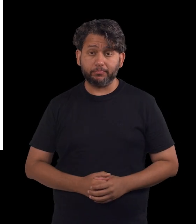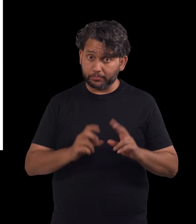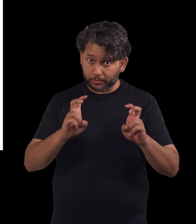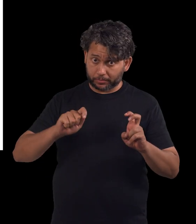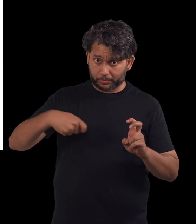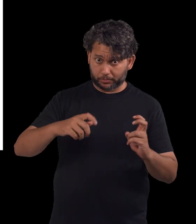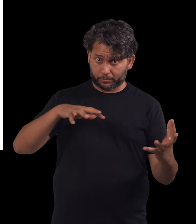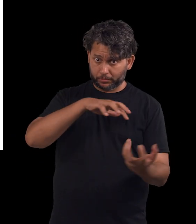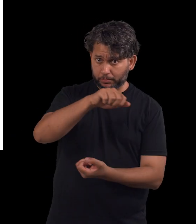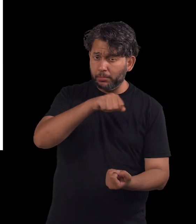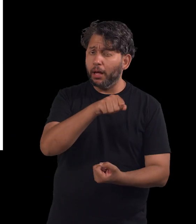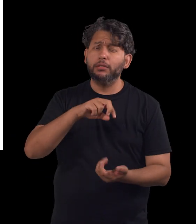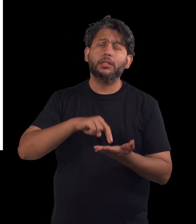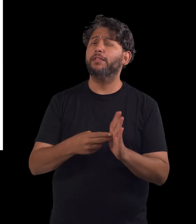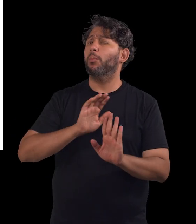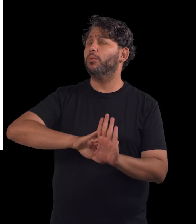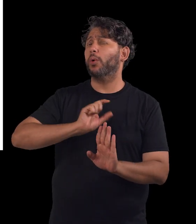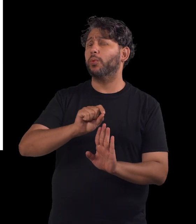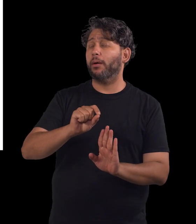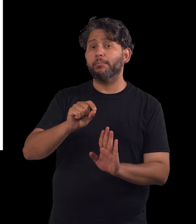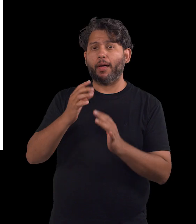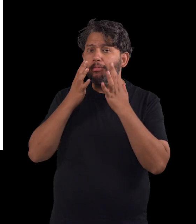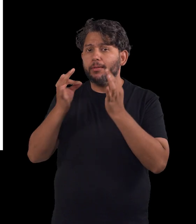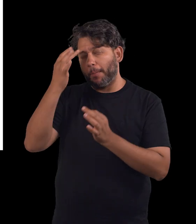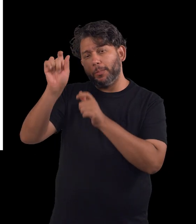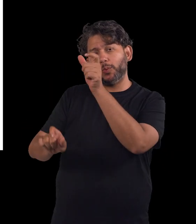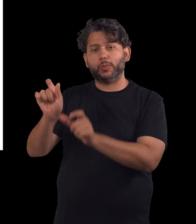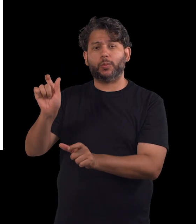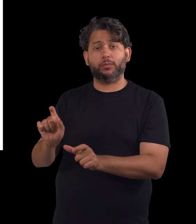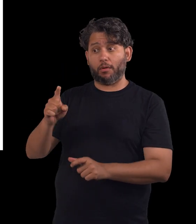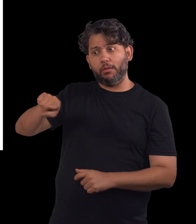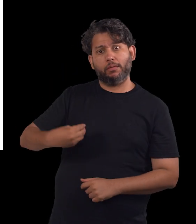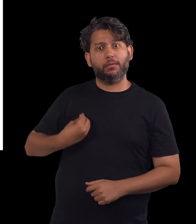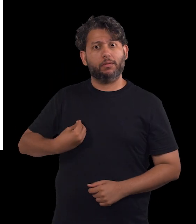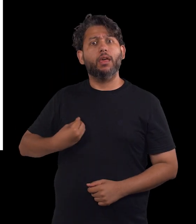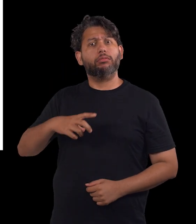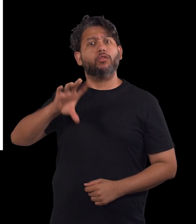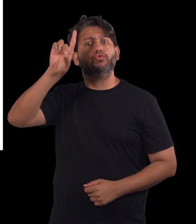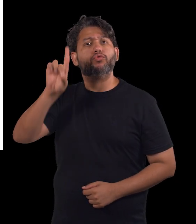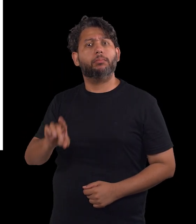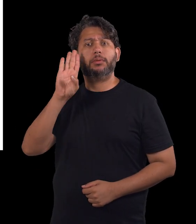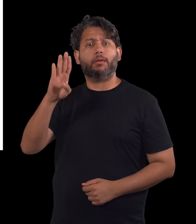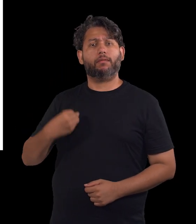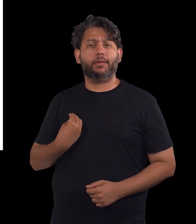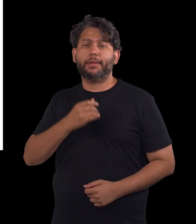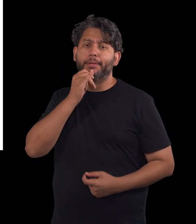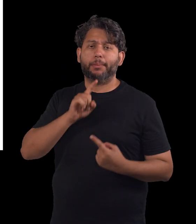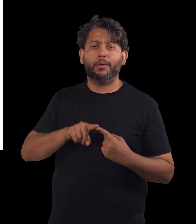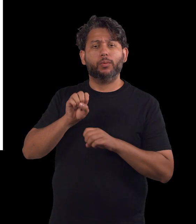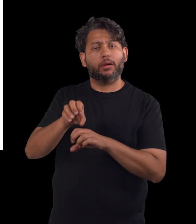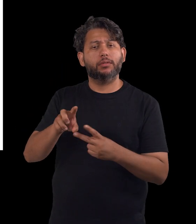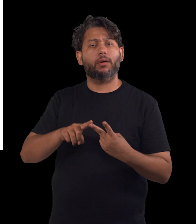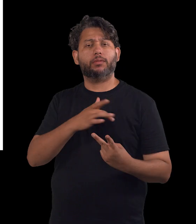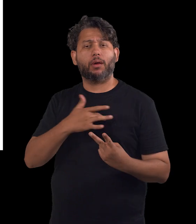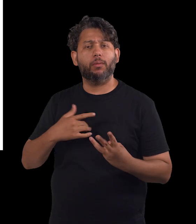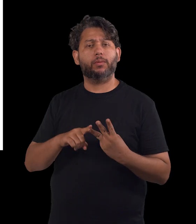Falar em sustentabilidade é também falar em pessoas. Viver com dignidade significa ter acesso a direitos básicos, como